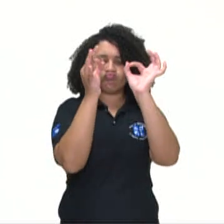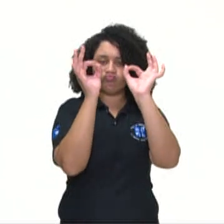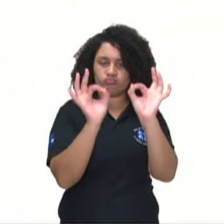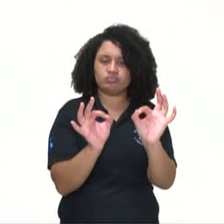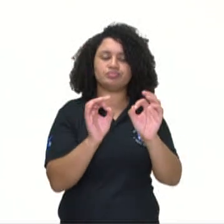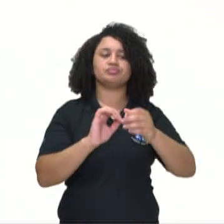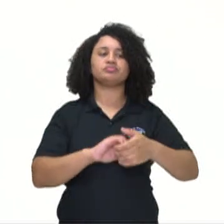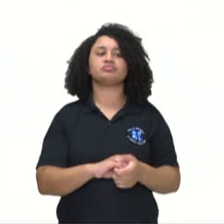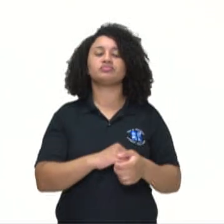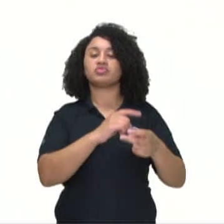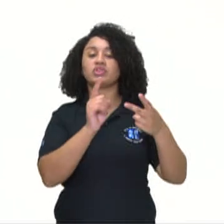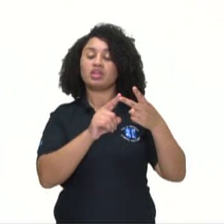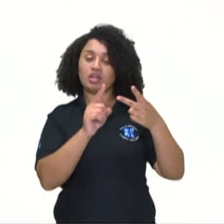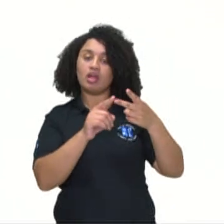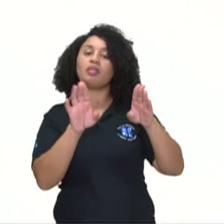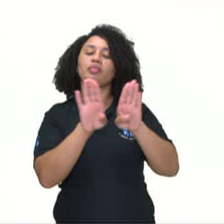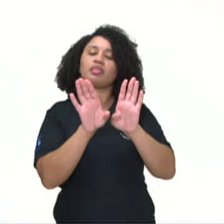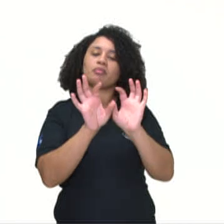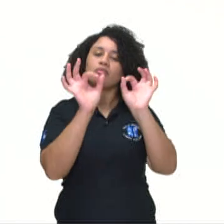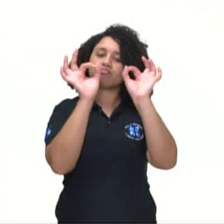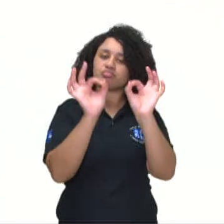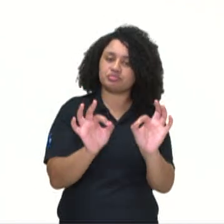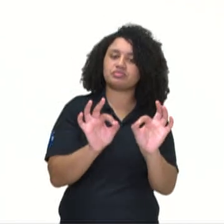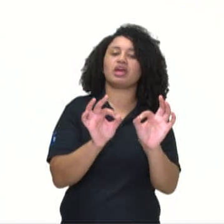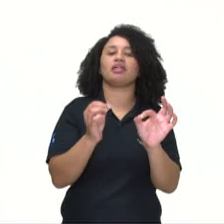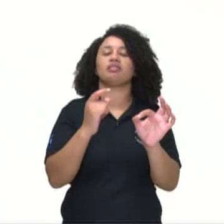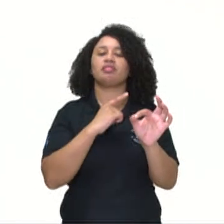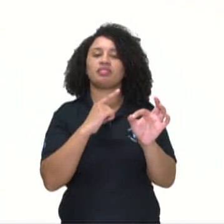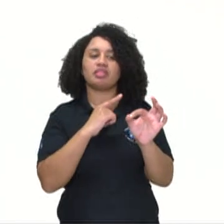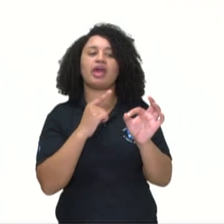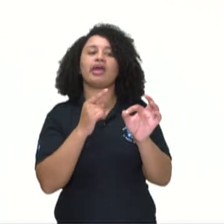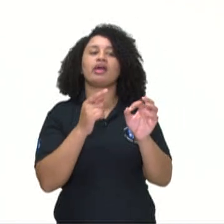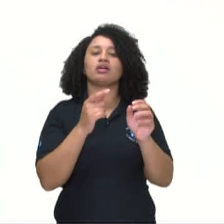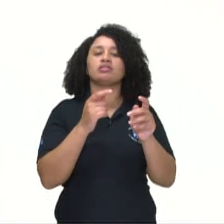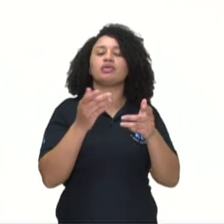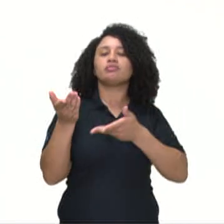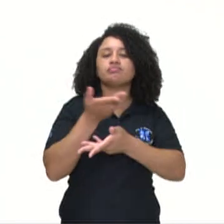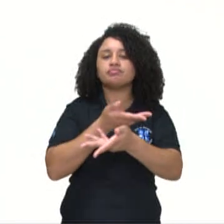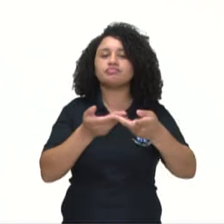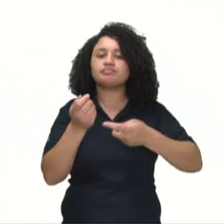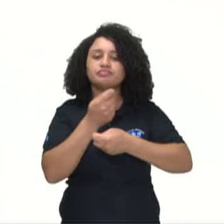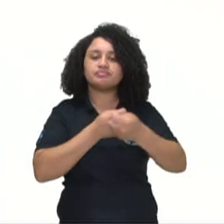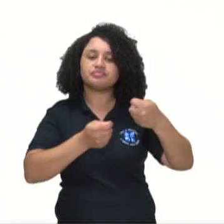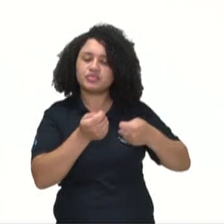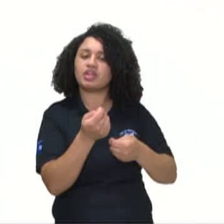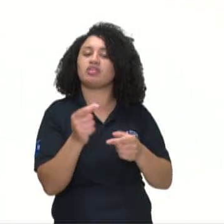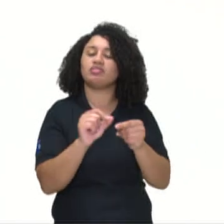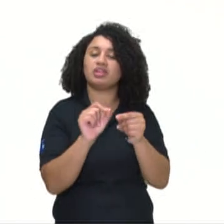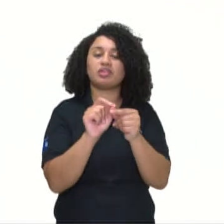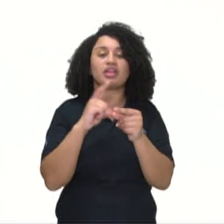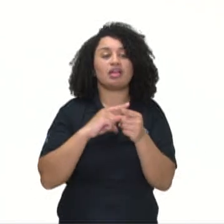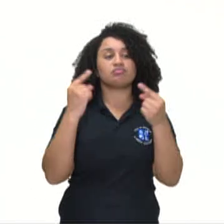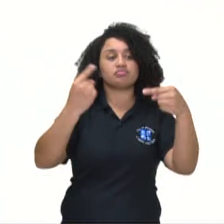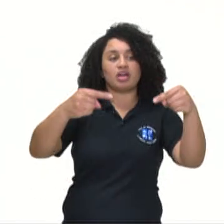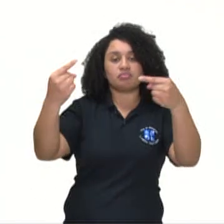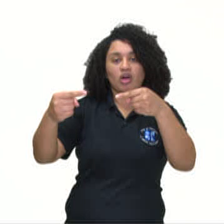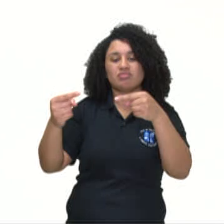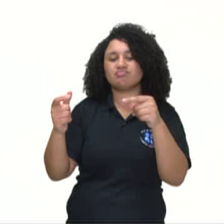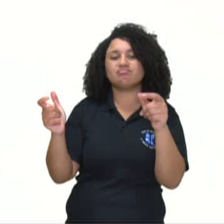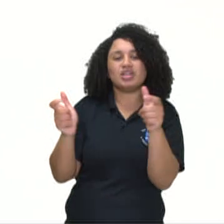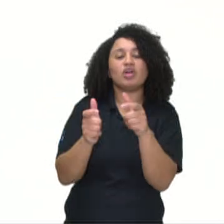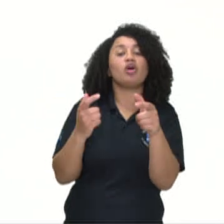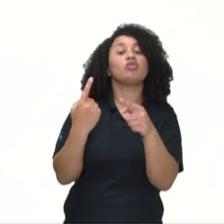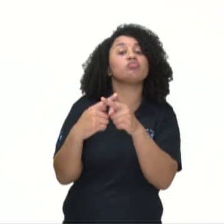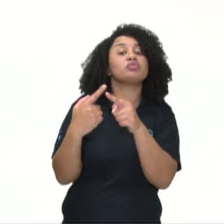perfeitamente colocada. Na segunda, também, temos um livre comércio fazendo com que haja uma competição cada vez menos